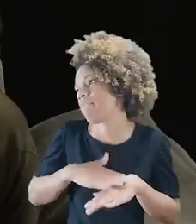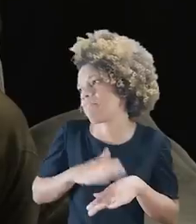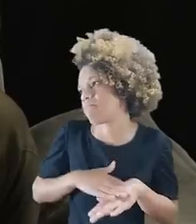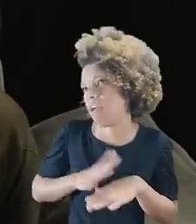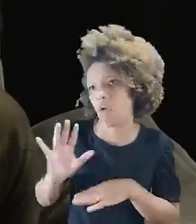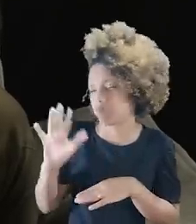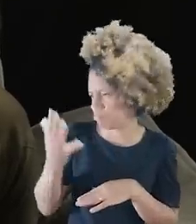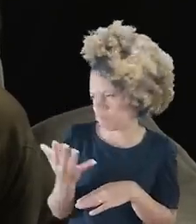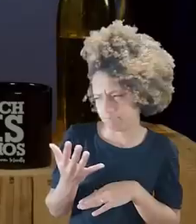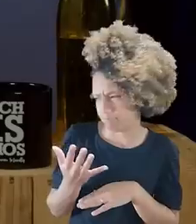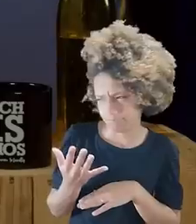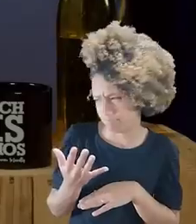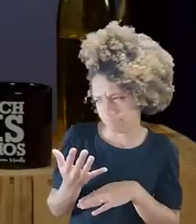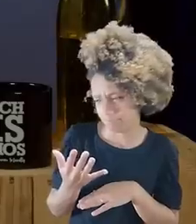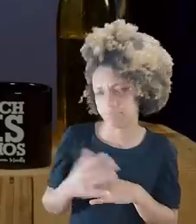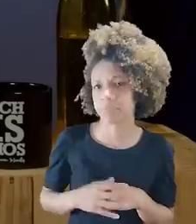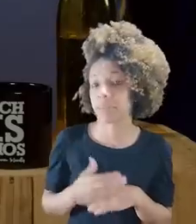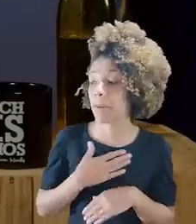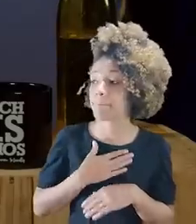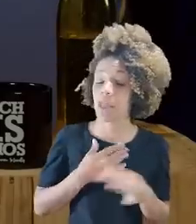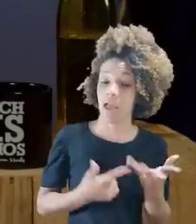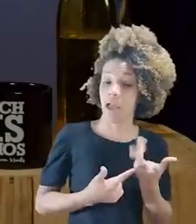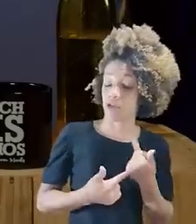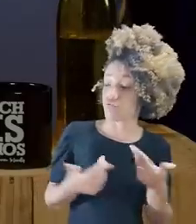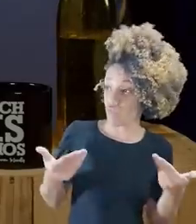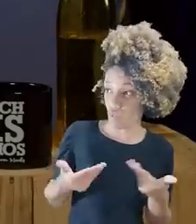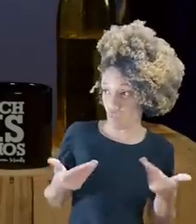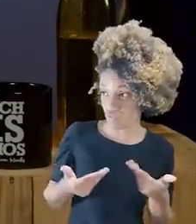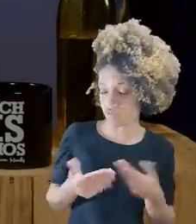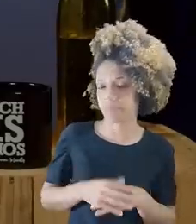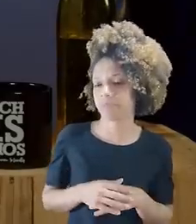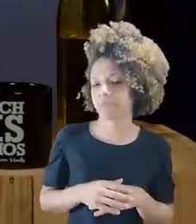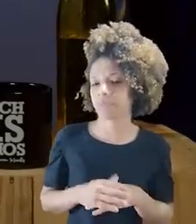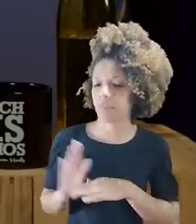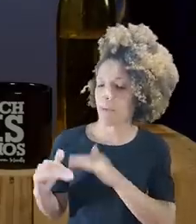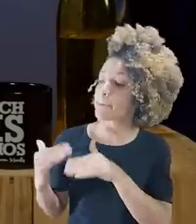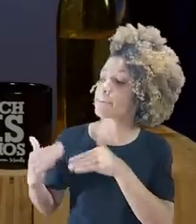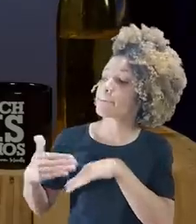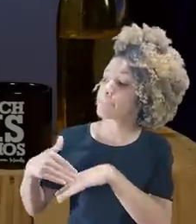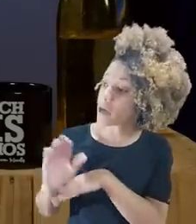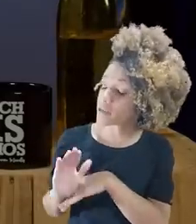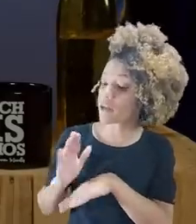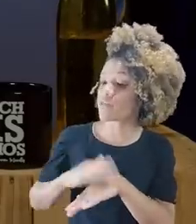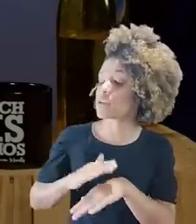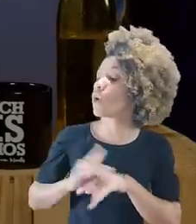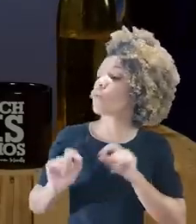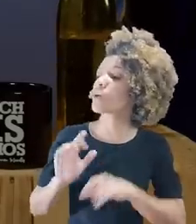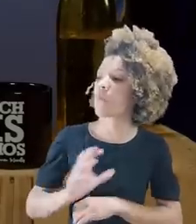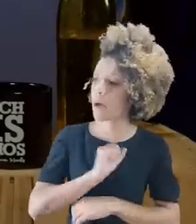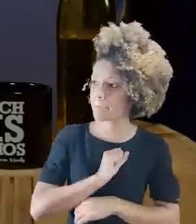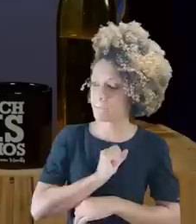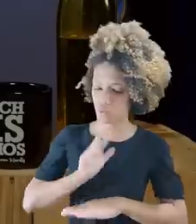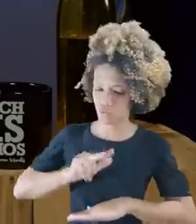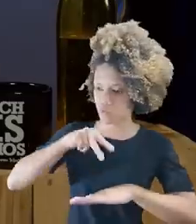estar e o que que você ama hoje eu eu falo eu falo assim eu alcancei tudo que eu queria eu qu iria provar para as